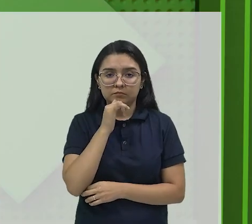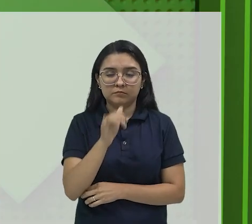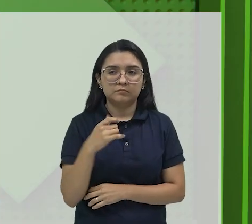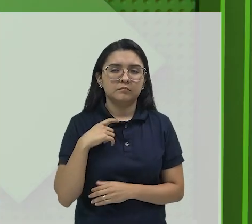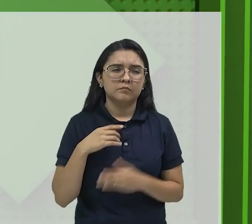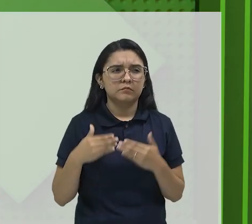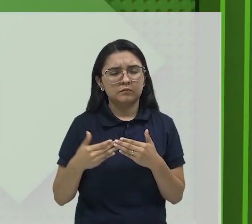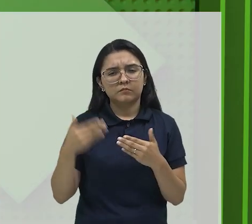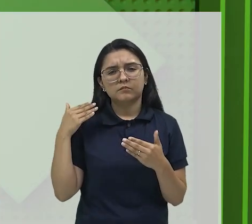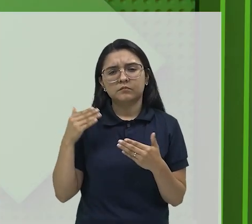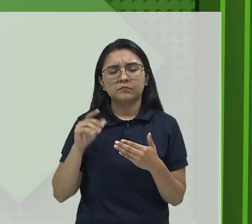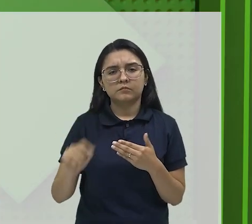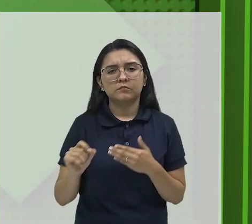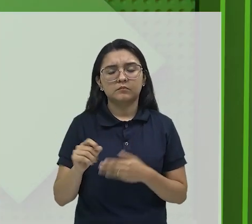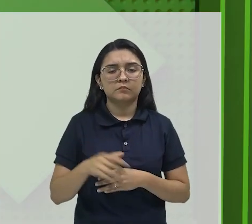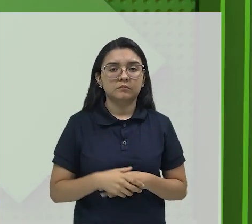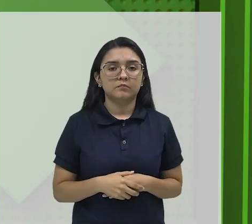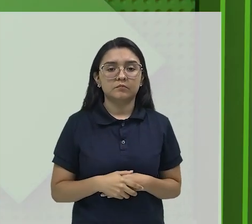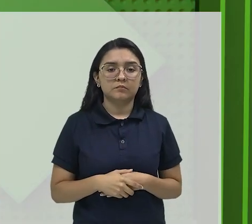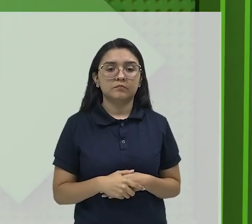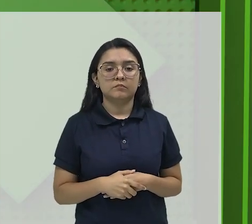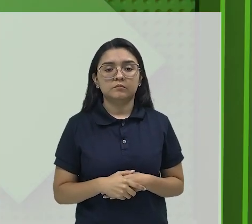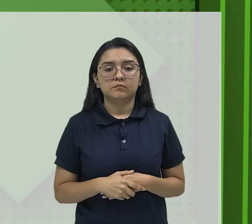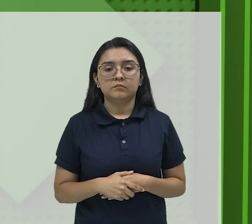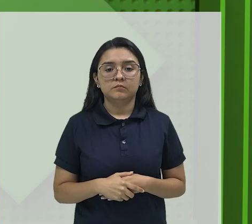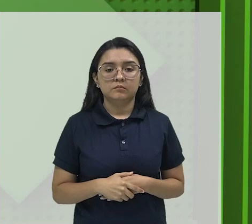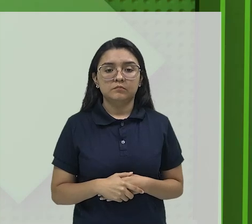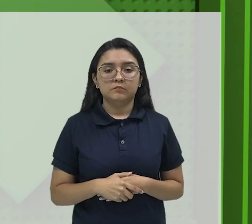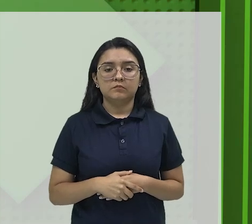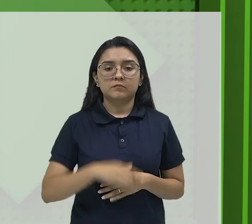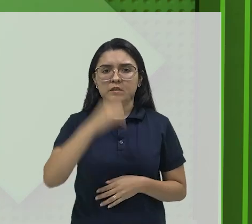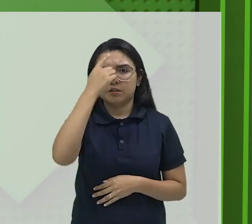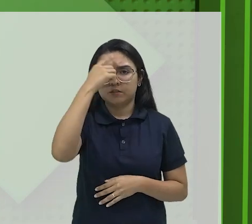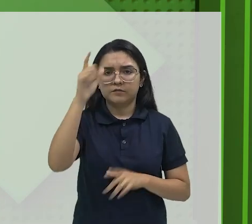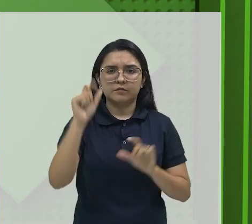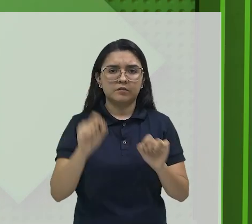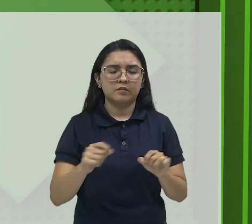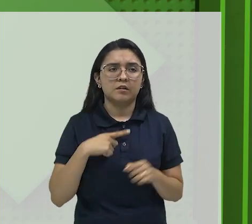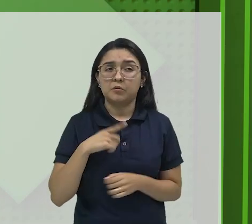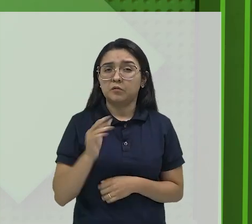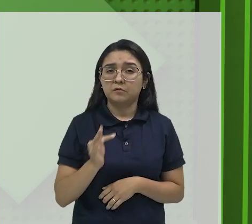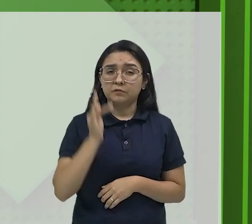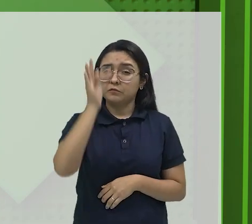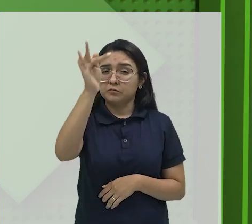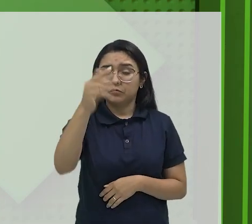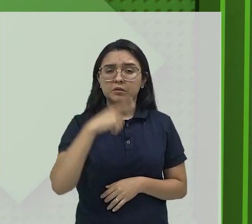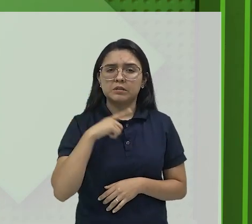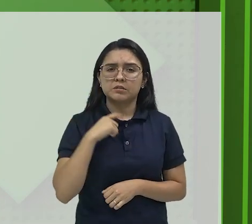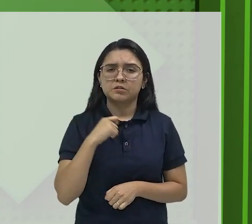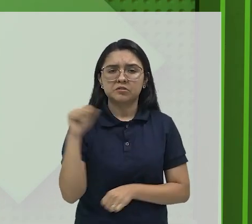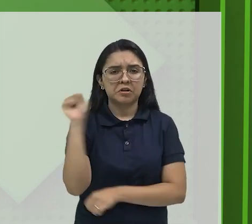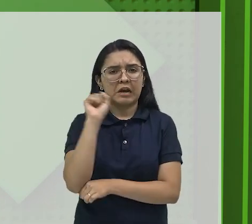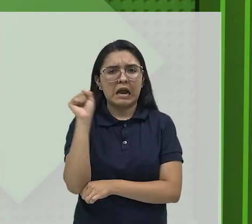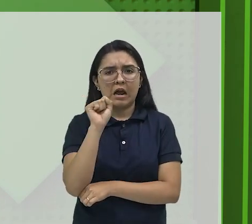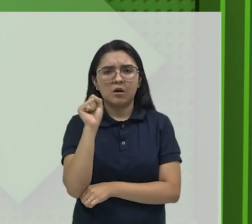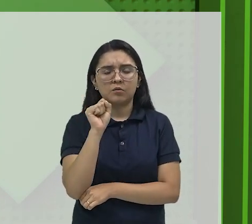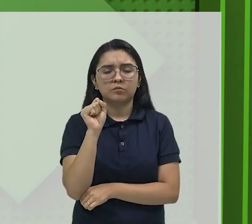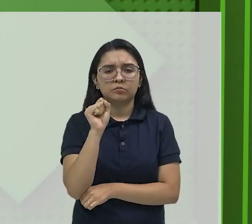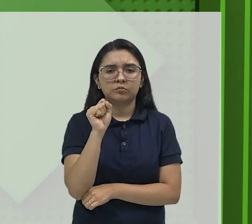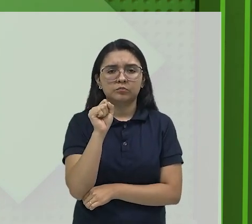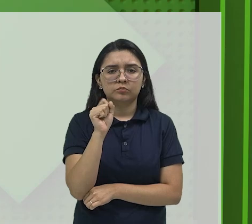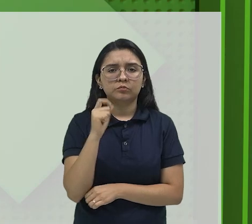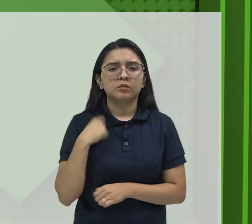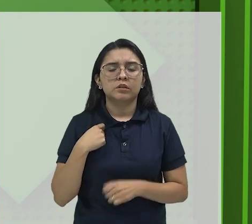até um tempo atrás, a gente achava que seria algo muito do futuro, esses carros